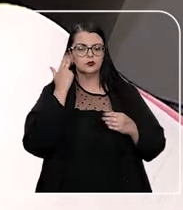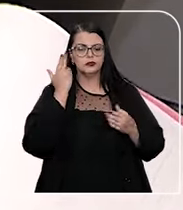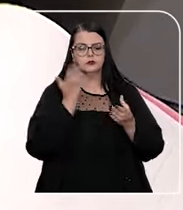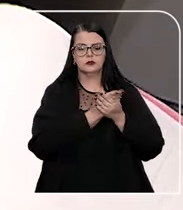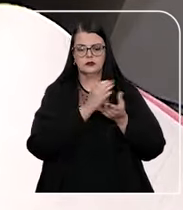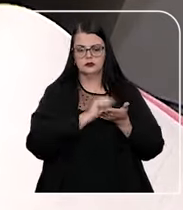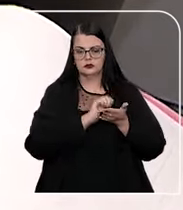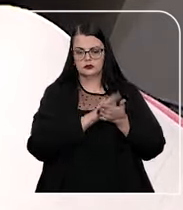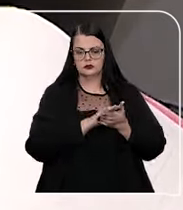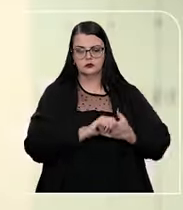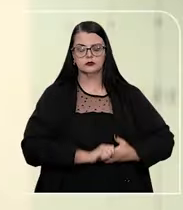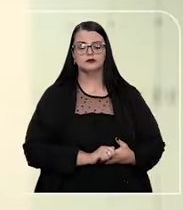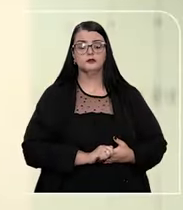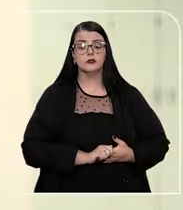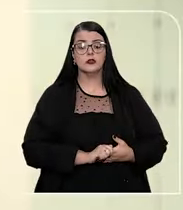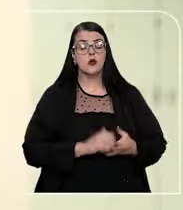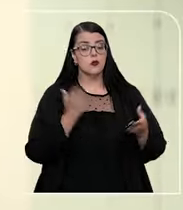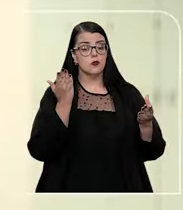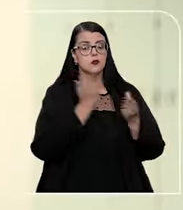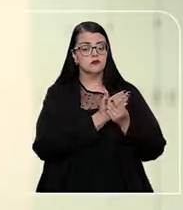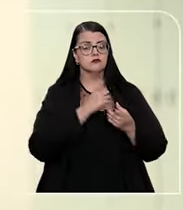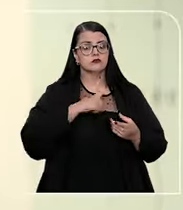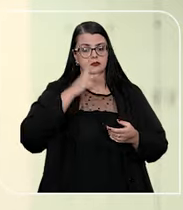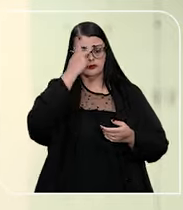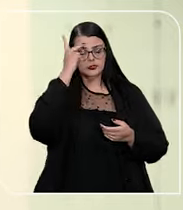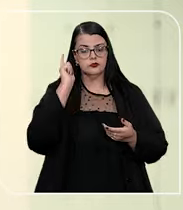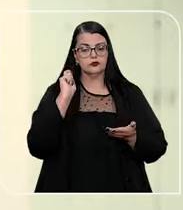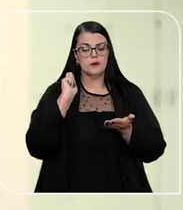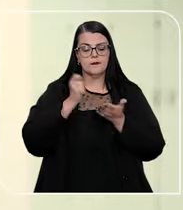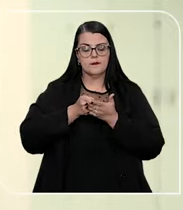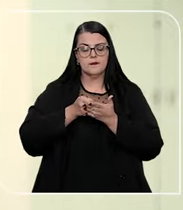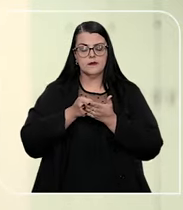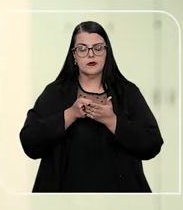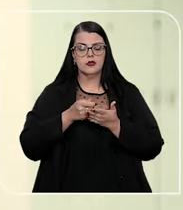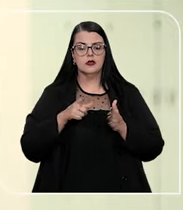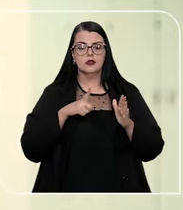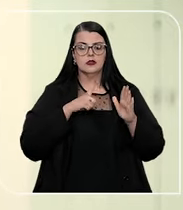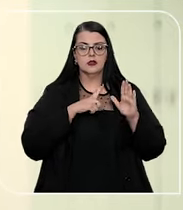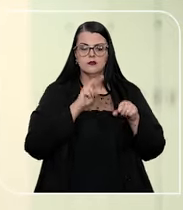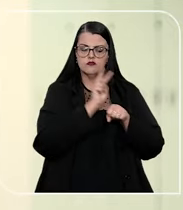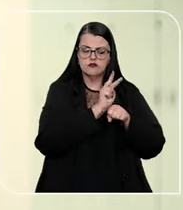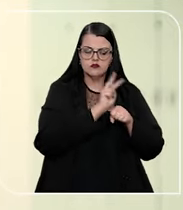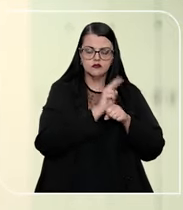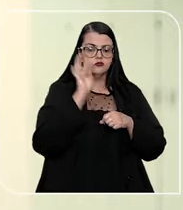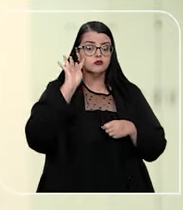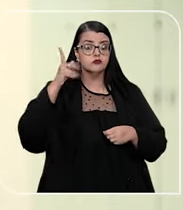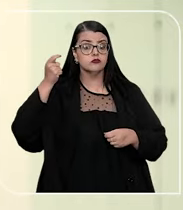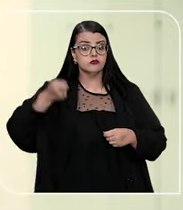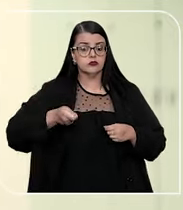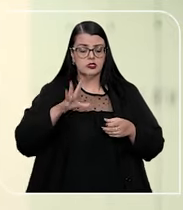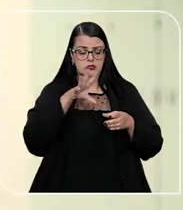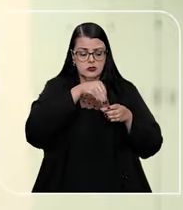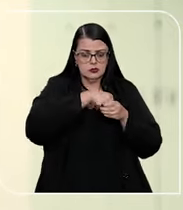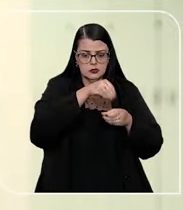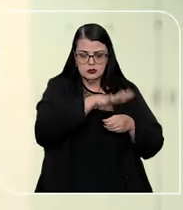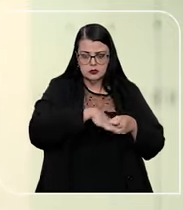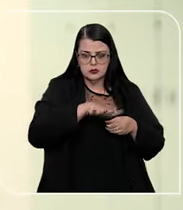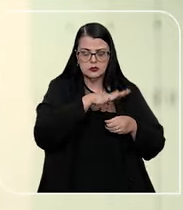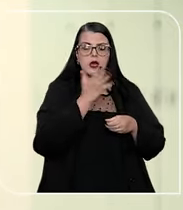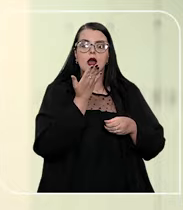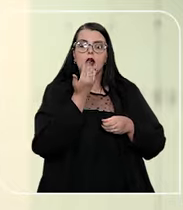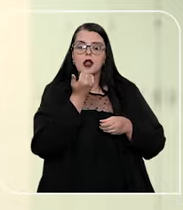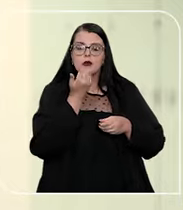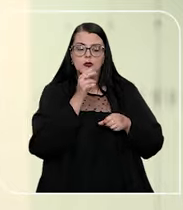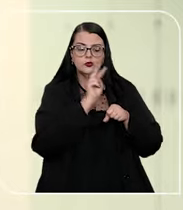normalmente no processo de acordo com os autos os credores iniciaram a fase de cumprimento provisório de decisão interlocutória que